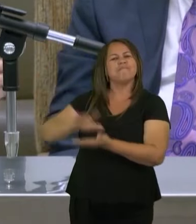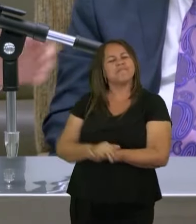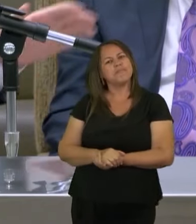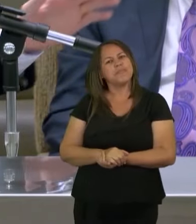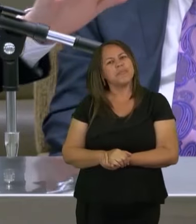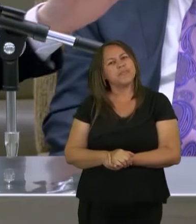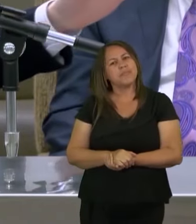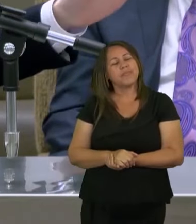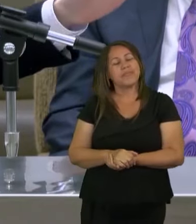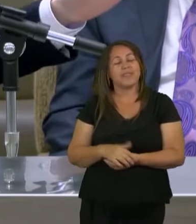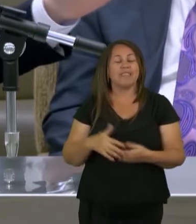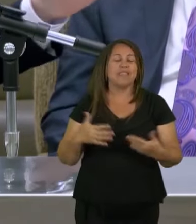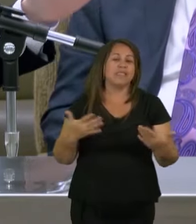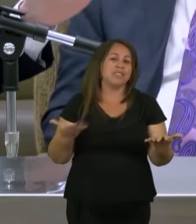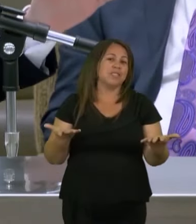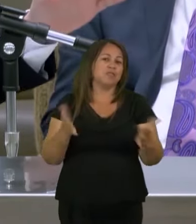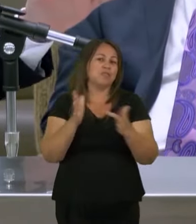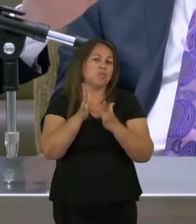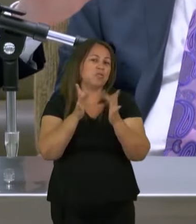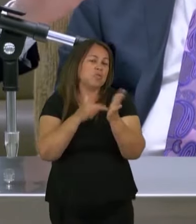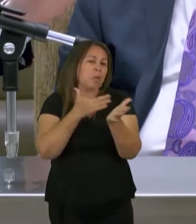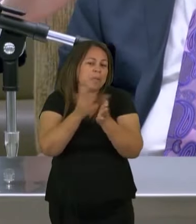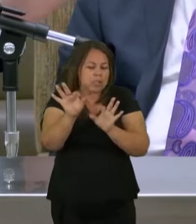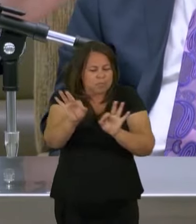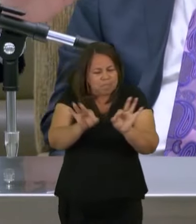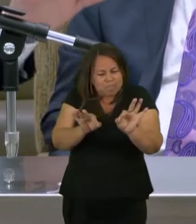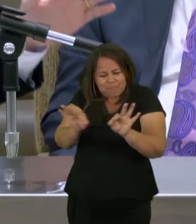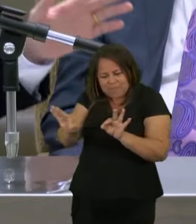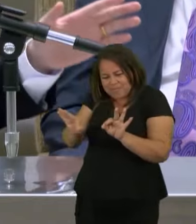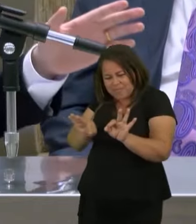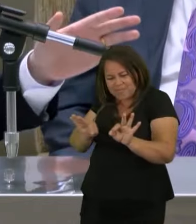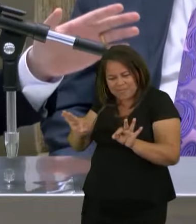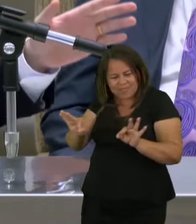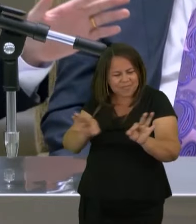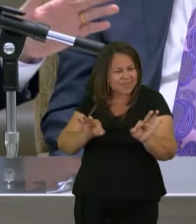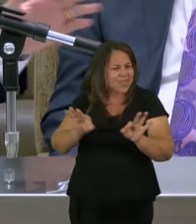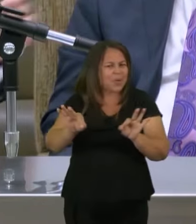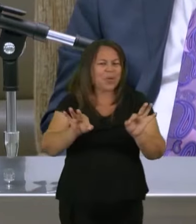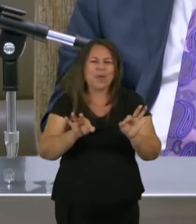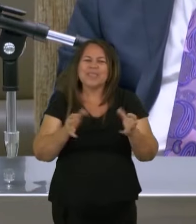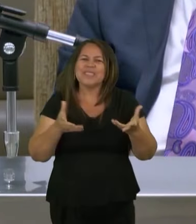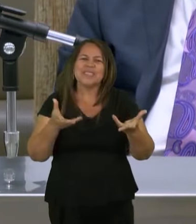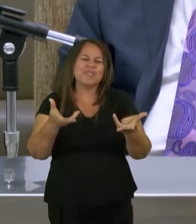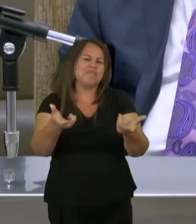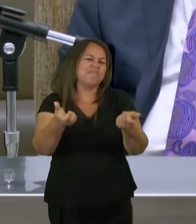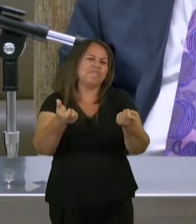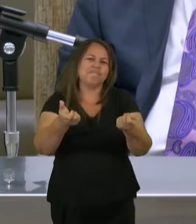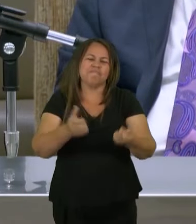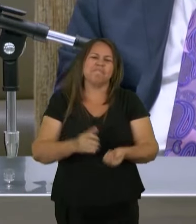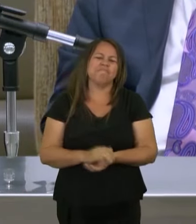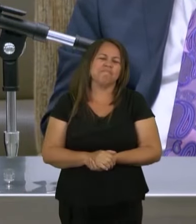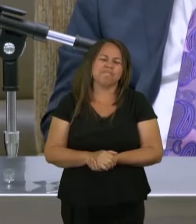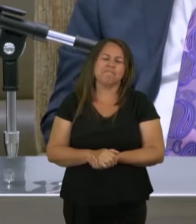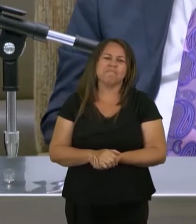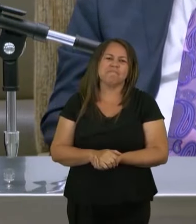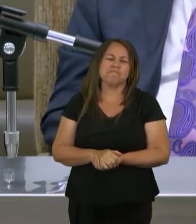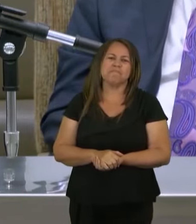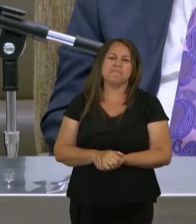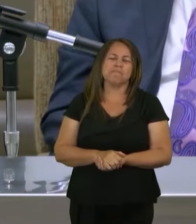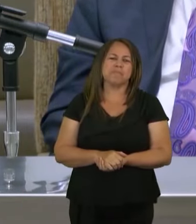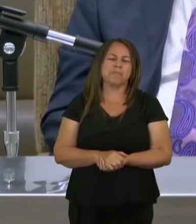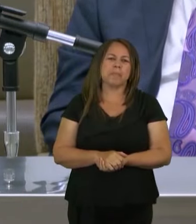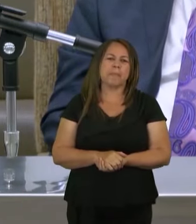Aí Jesus está colocando as coisas no lugar. Cura da cama, daraba, churebe,